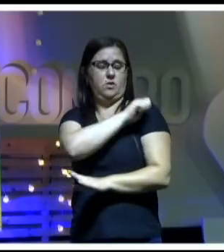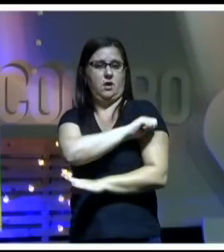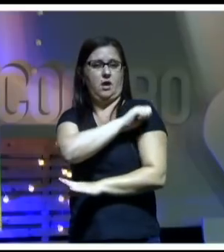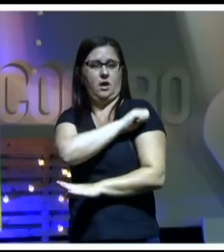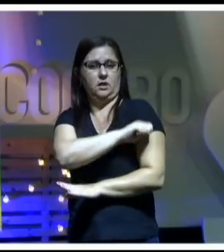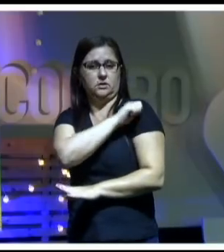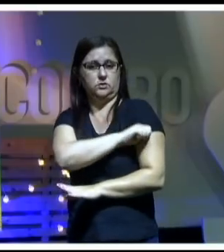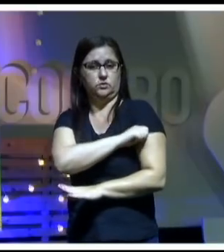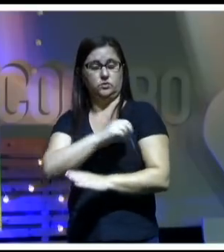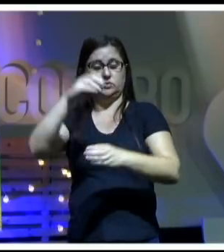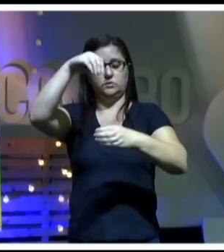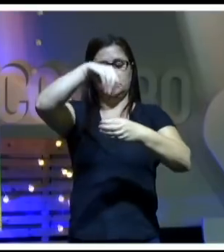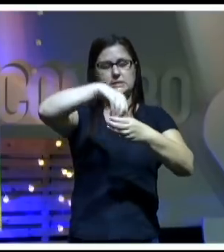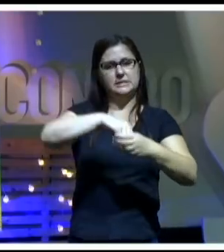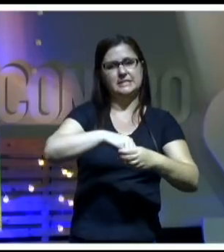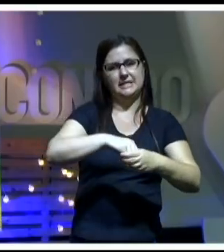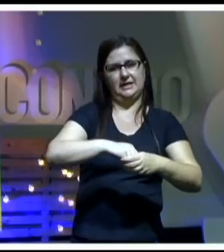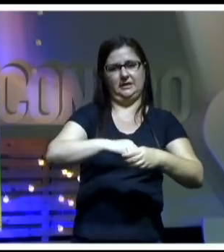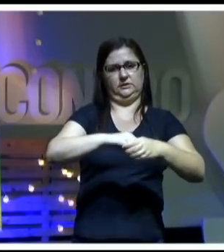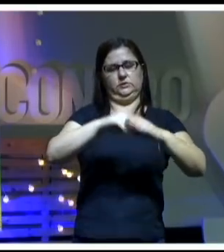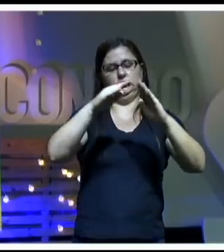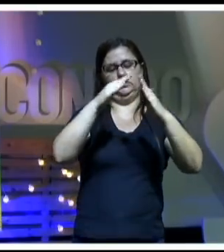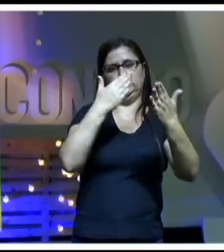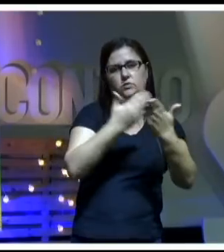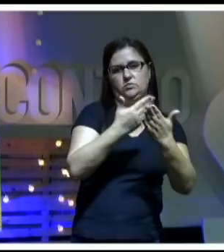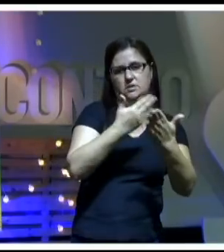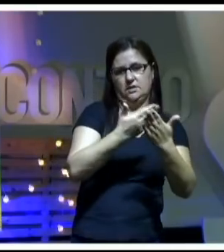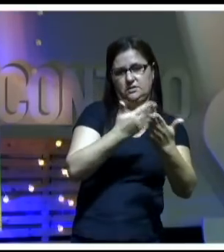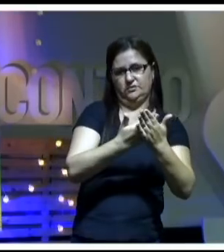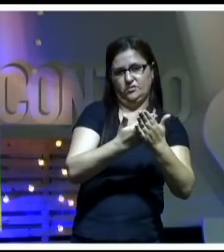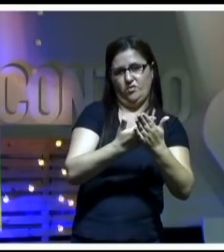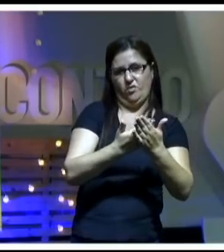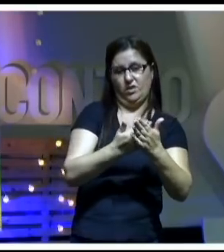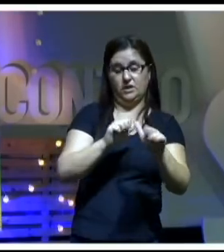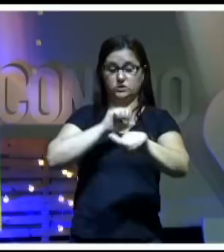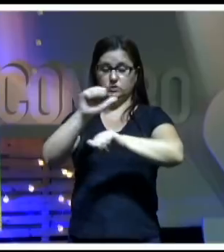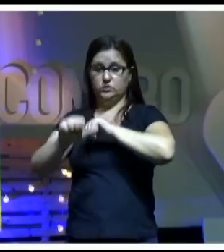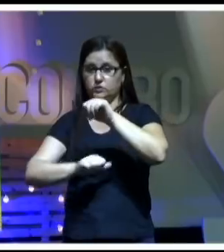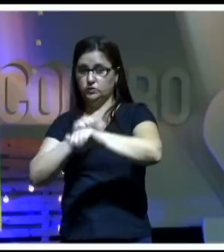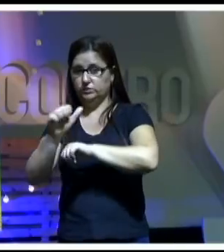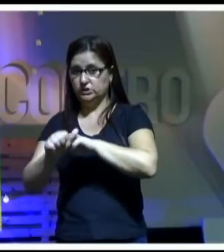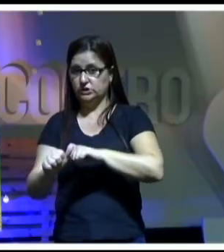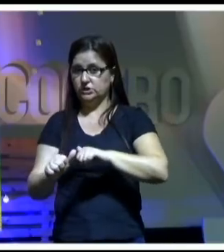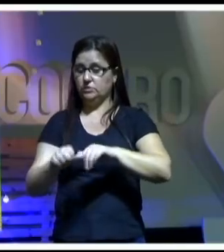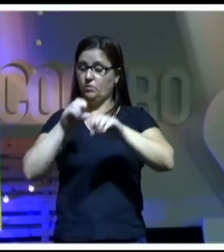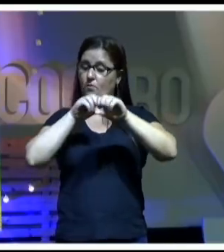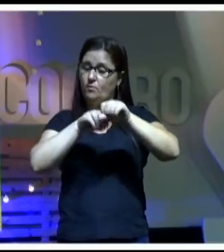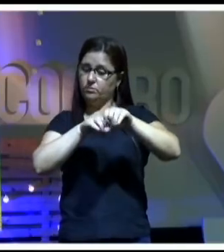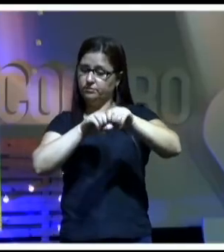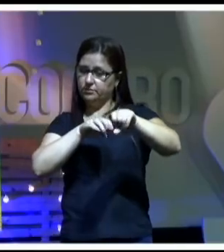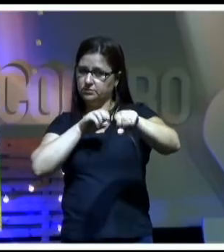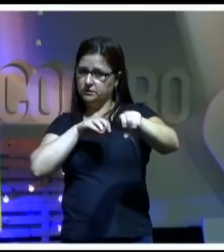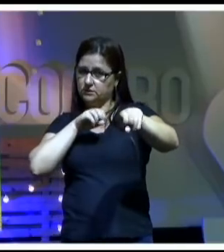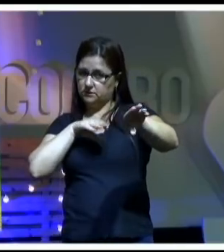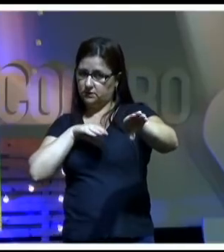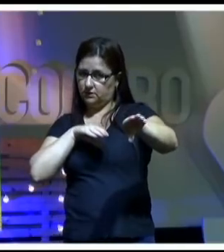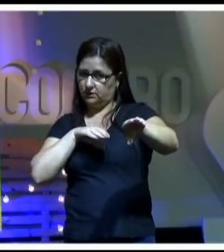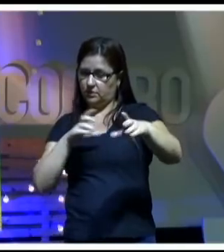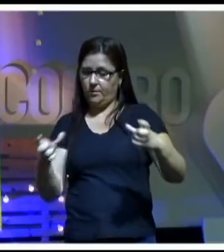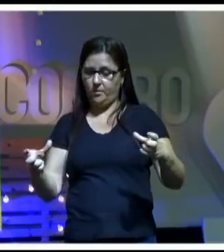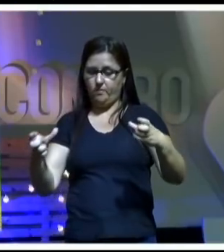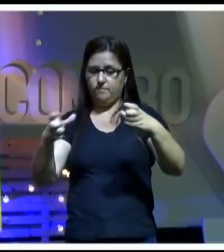presenciais e um aumento imenso no online e isso faz com que seja necessário reduzir espaço